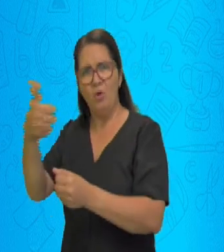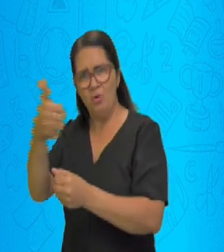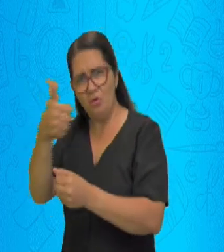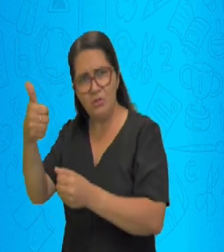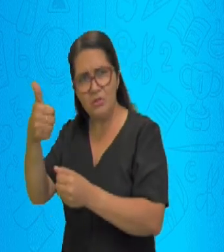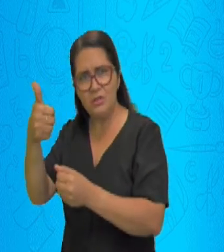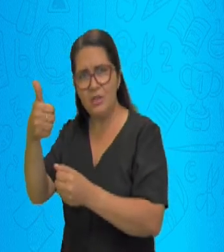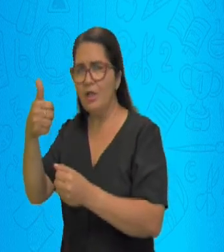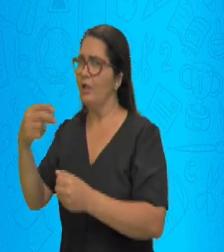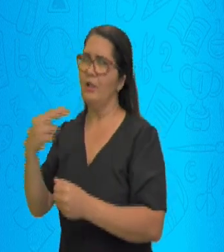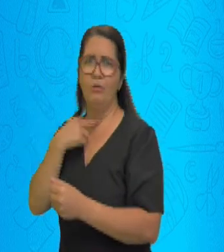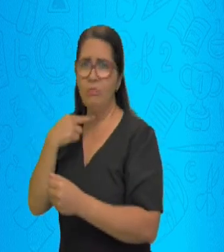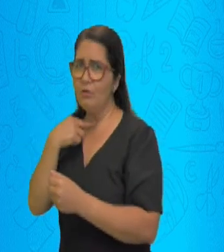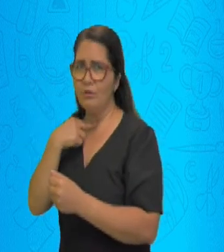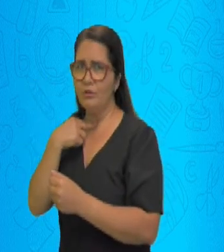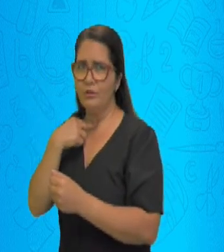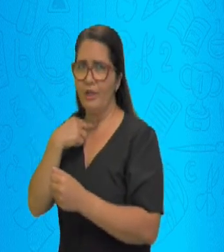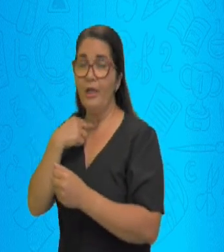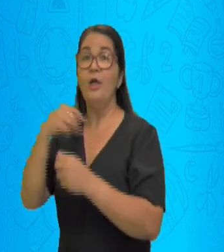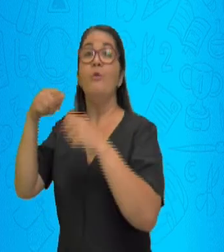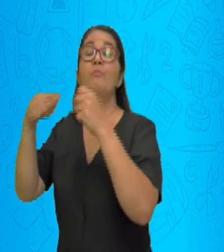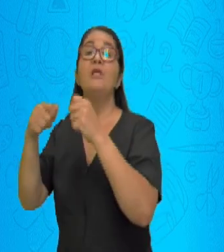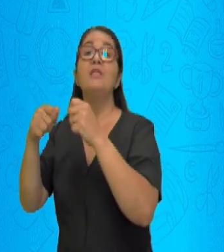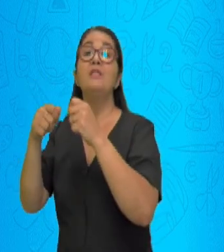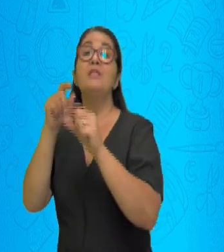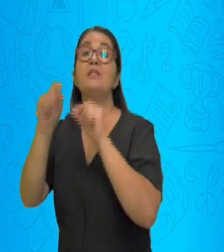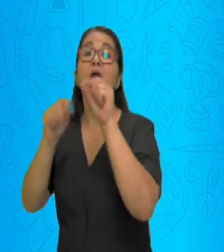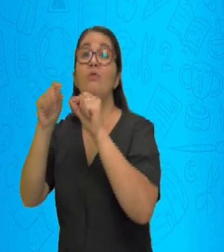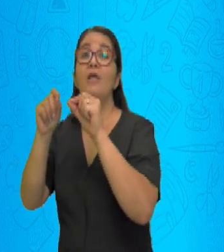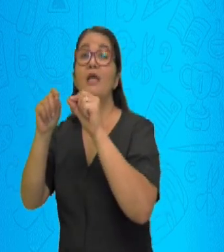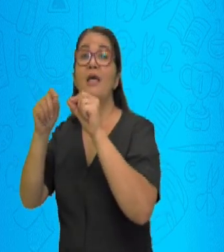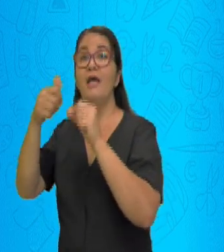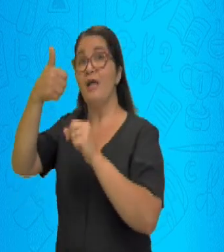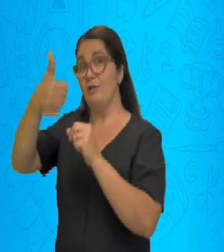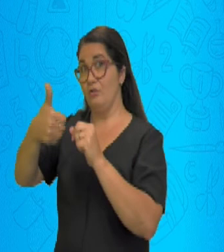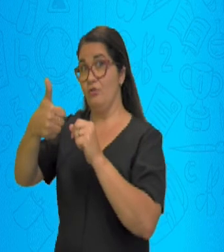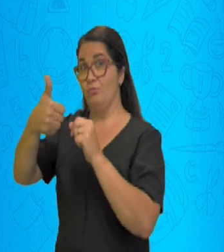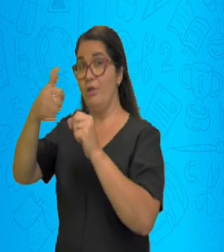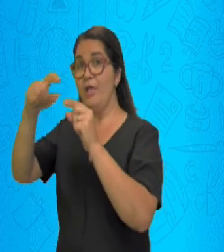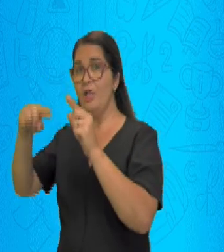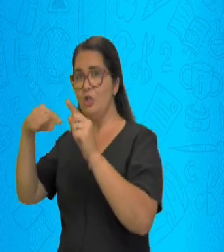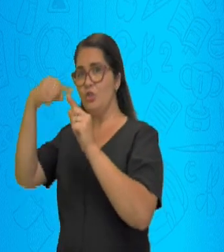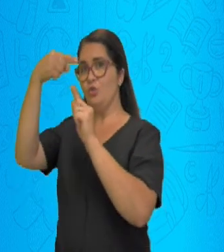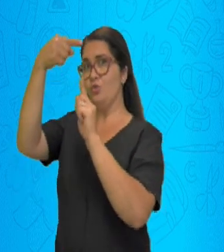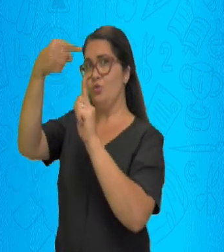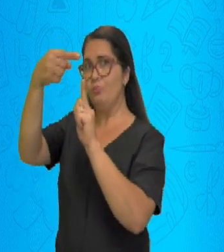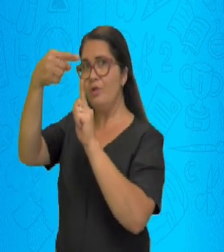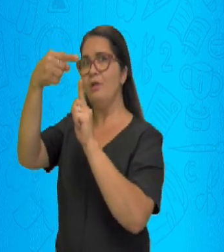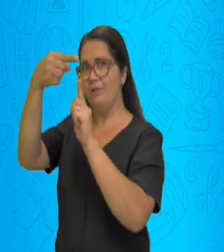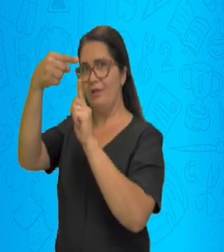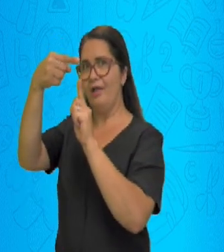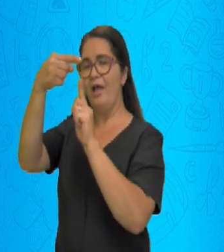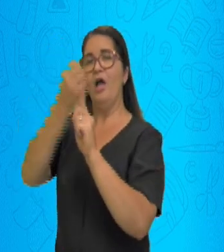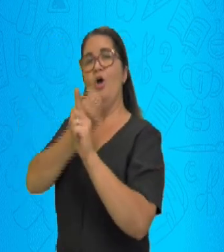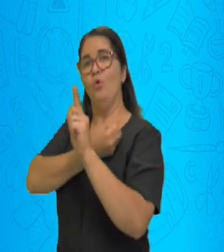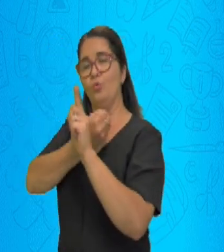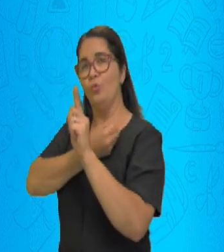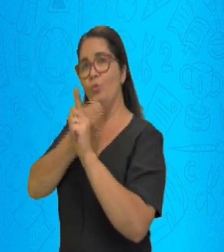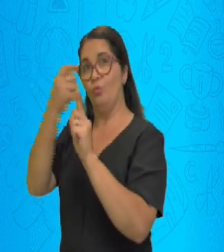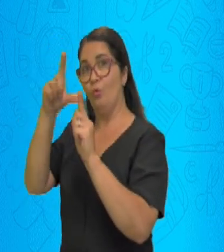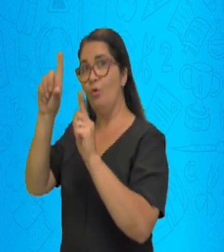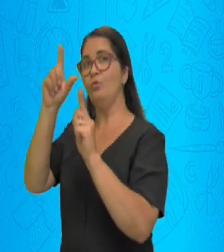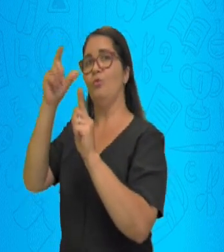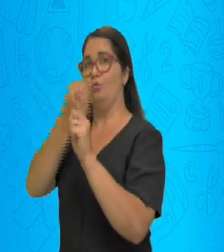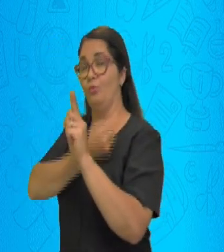Se fôssemos fazer na forma normal, iríamos fazer como? Deixar o 10 e subir o 1 para somar. Por isso que eu trouxe